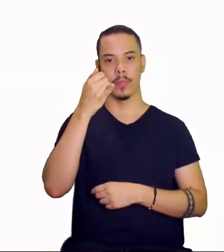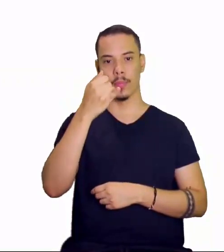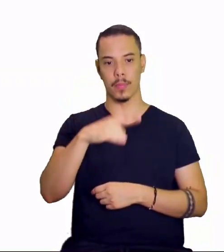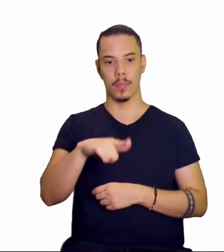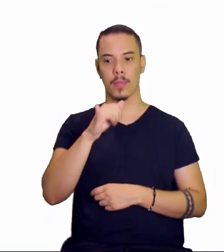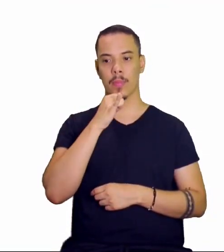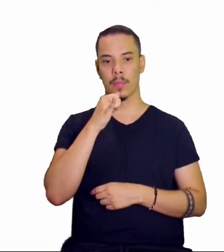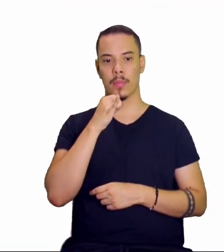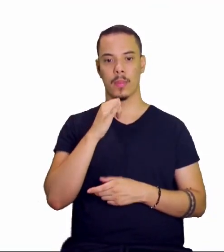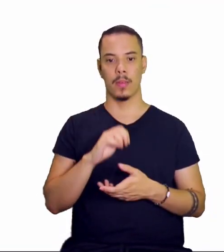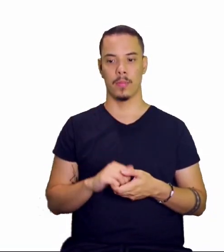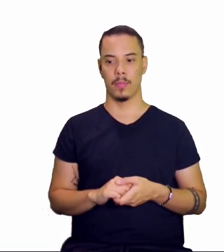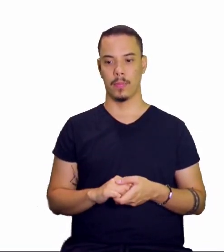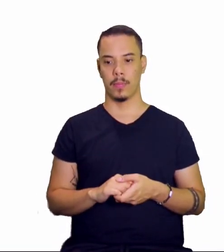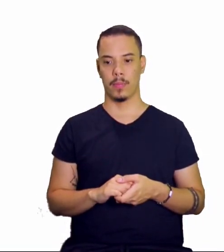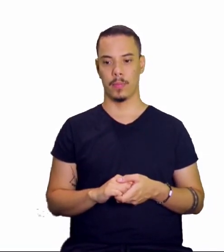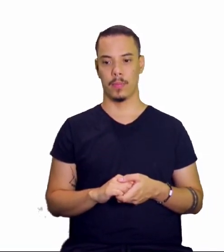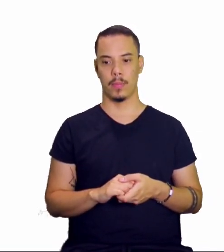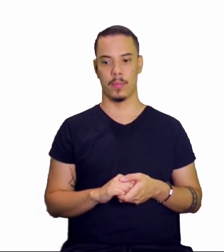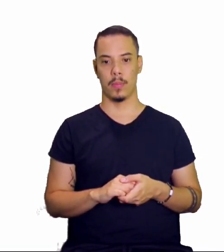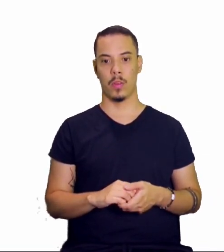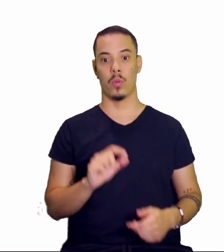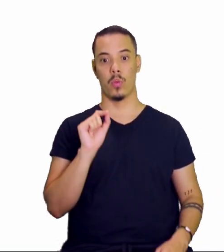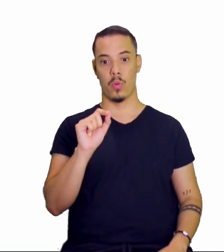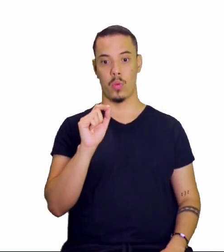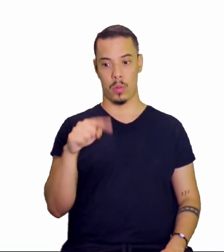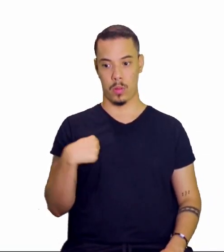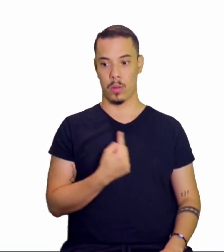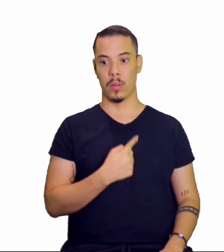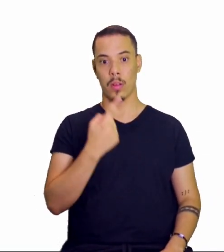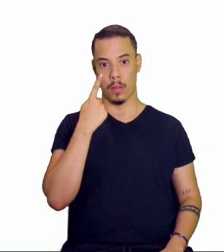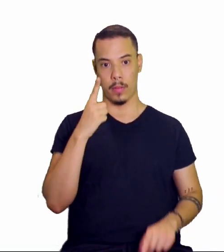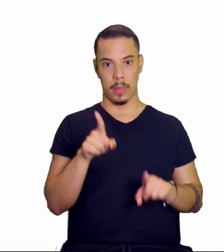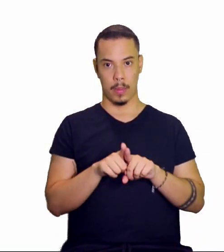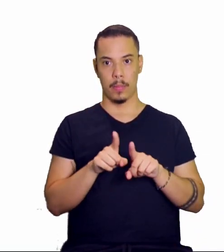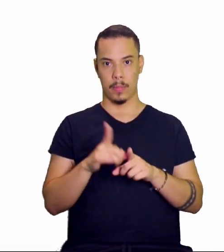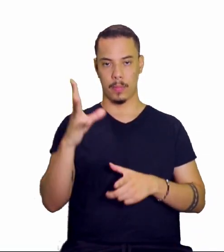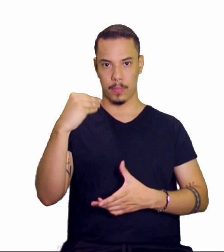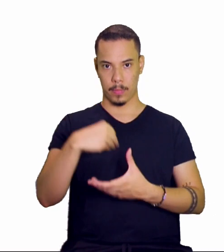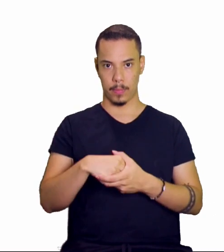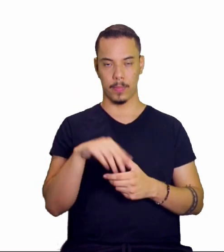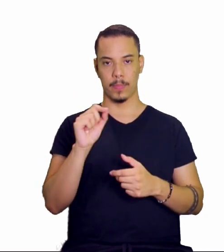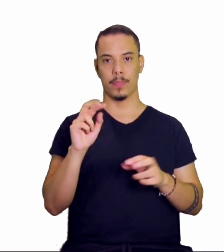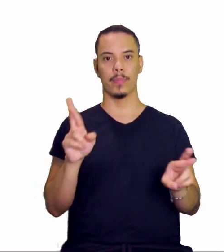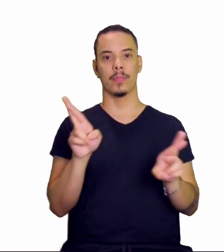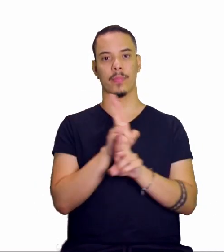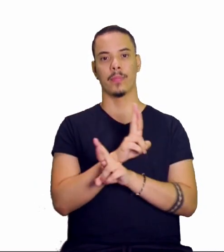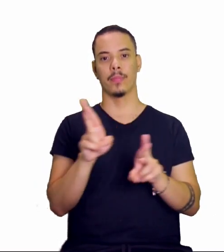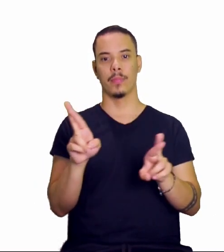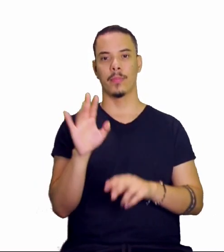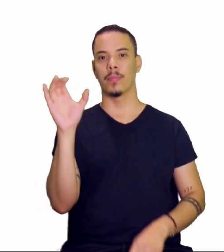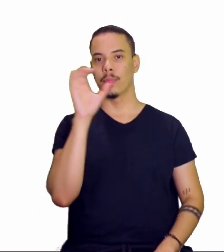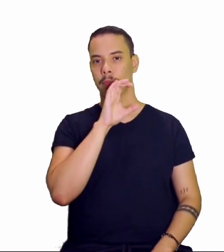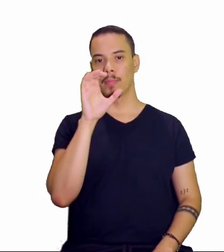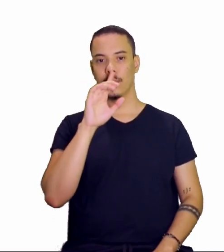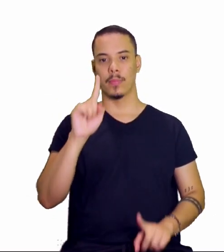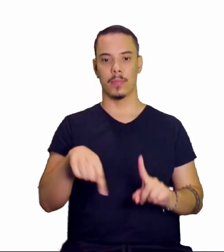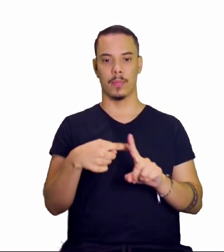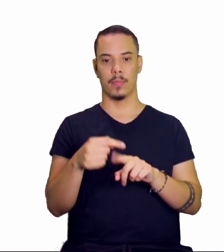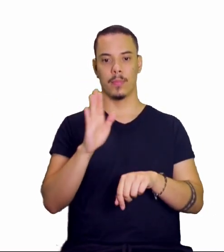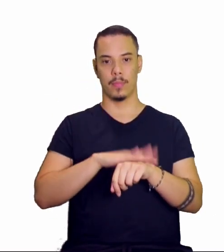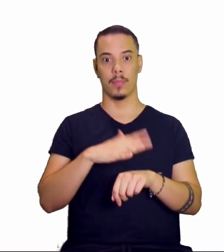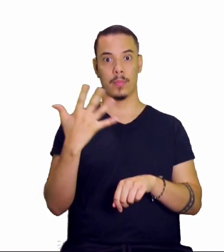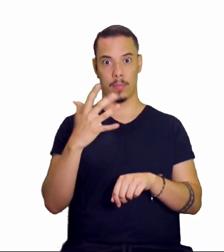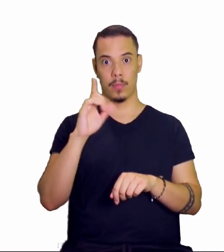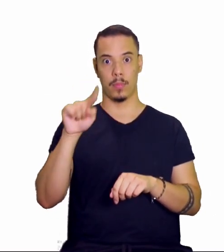Olha só. Aceleração, que a gente vai ver ainda nessa unidade, que é a relação de velocidade e tempo. Força, que nós vamos ver na